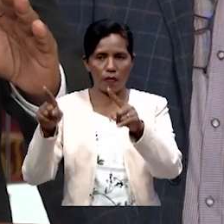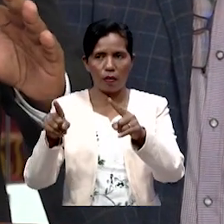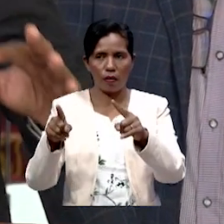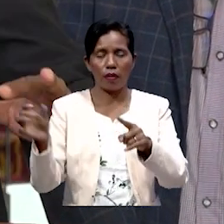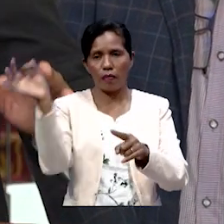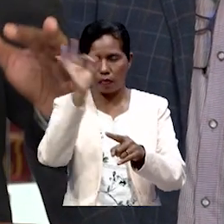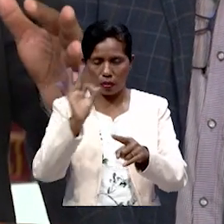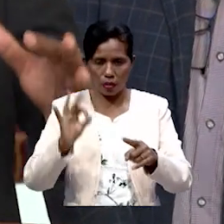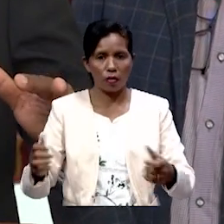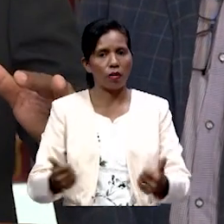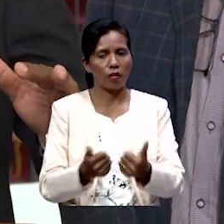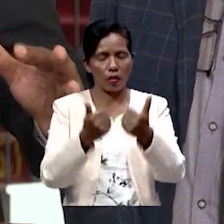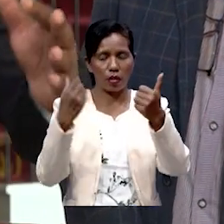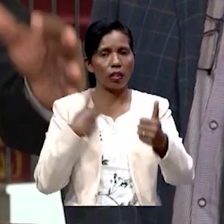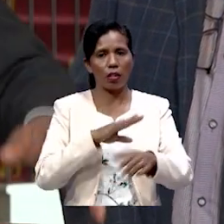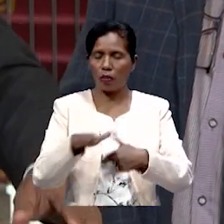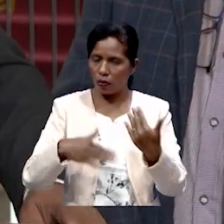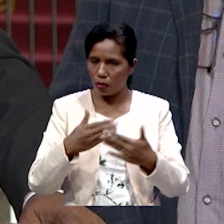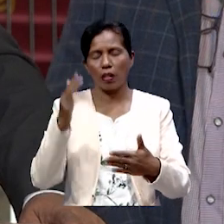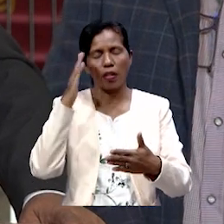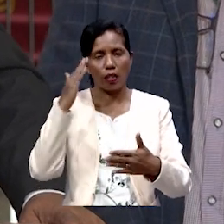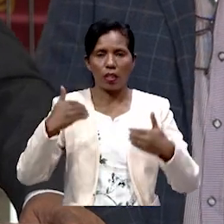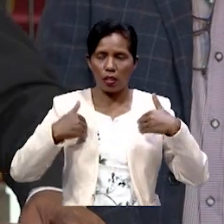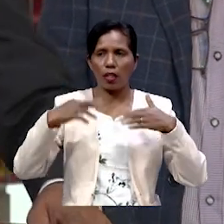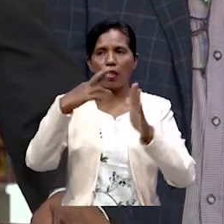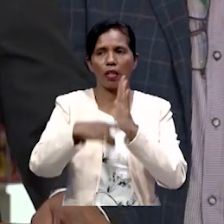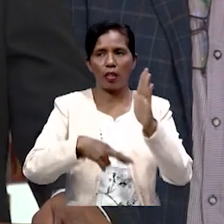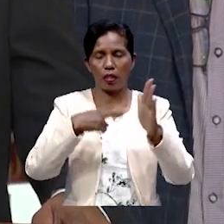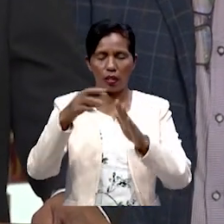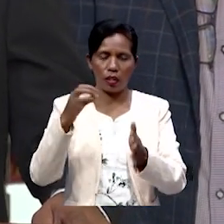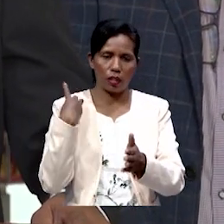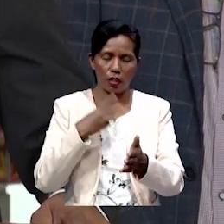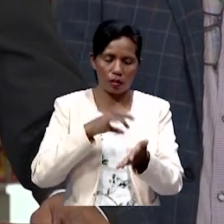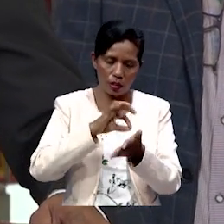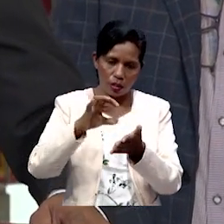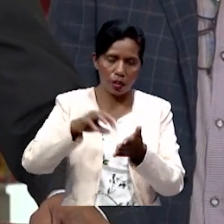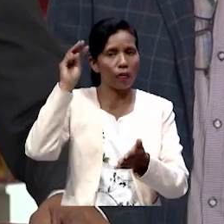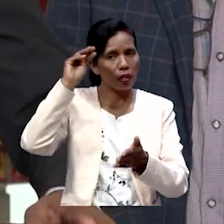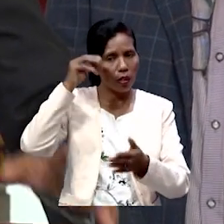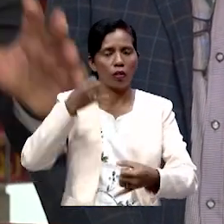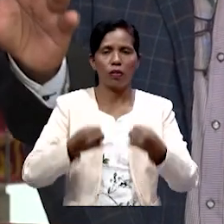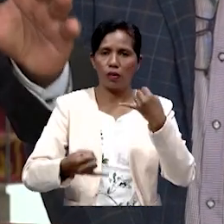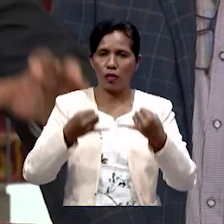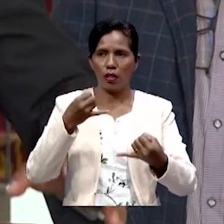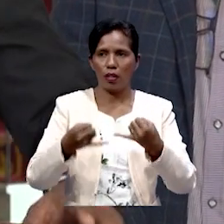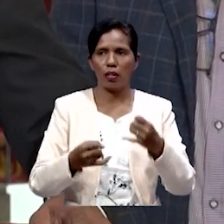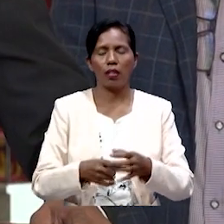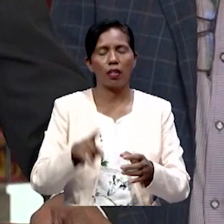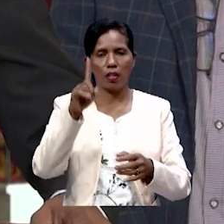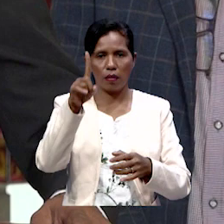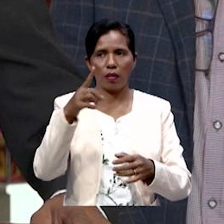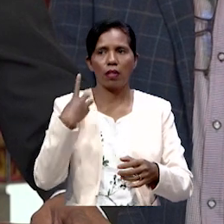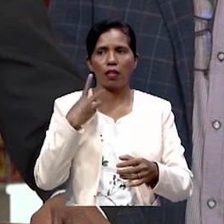Federação Desportiva Sira, e tem outro até em conta que as regras e tem que resistir ao Ministério da Justiça, e tem que